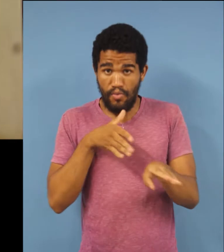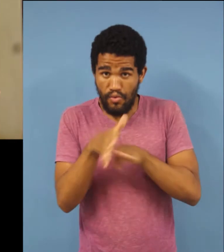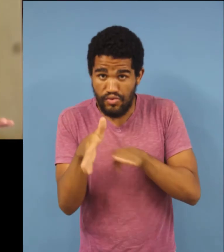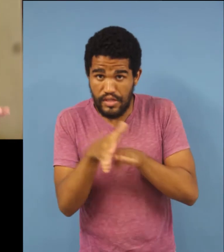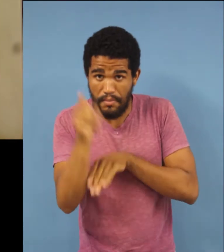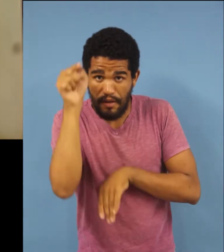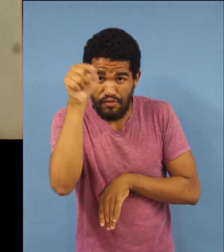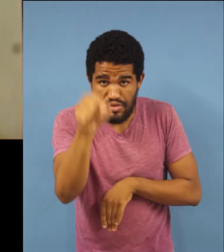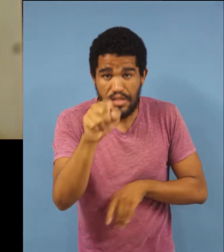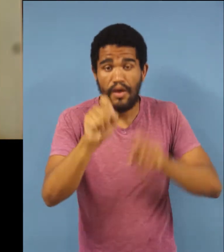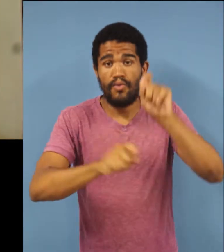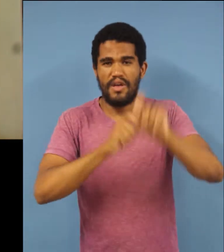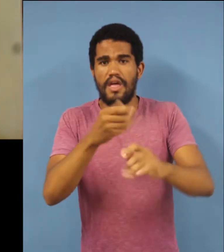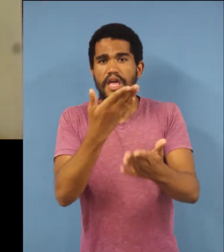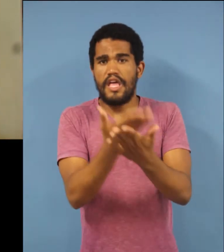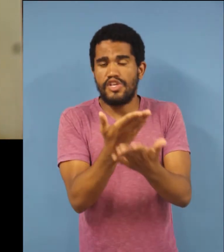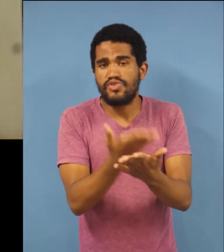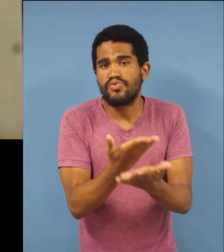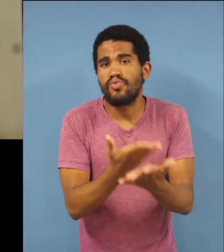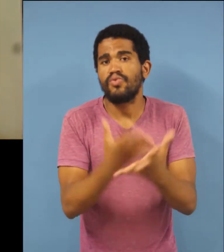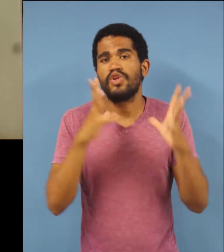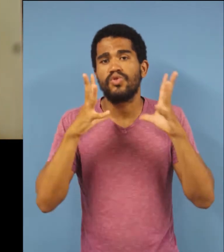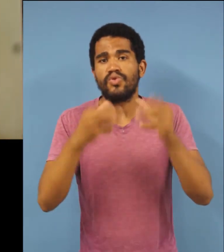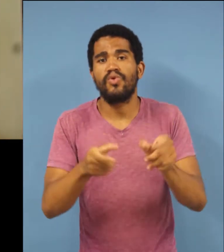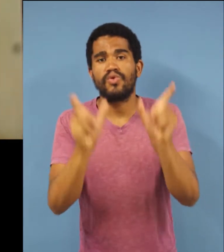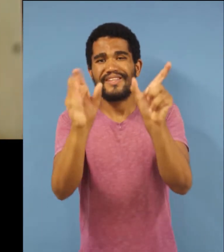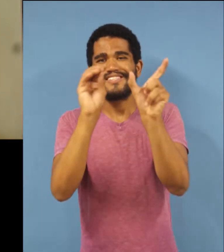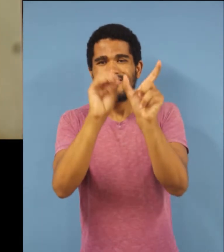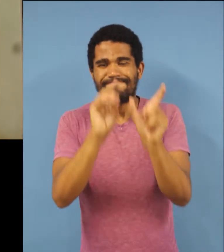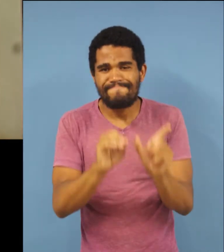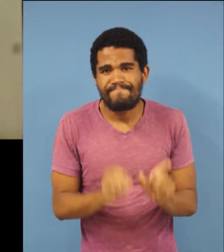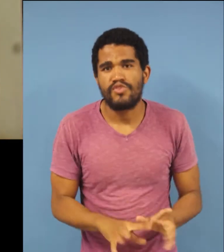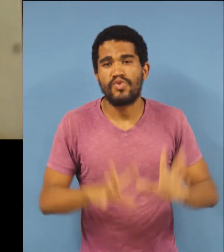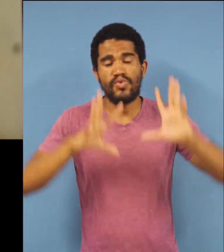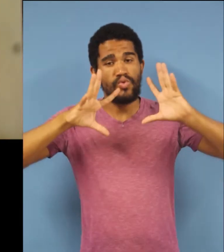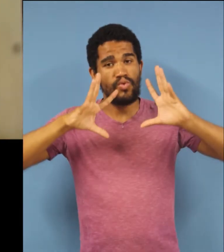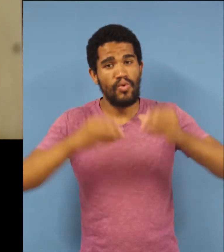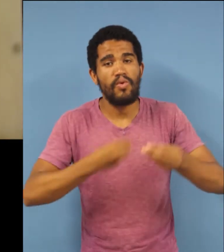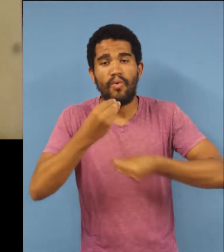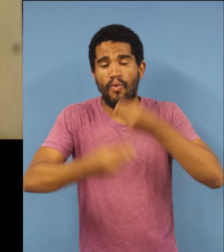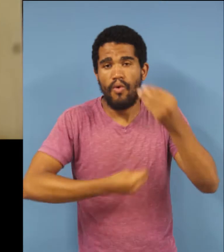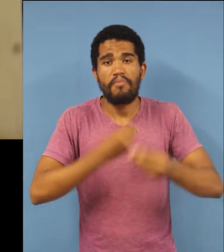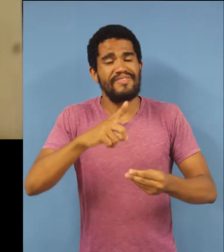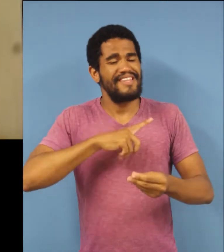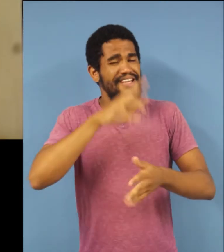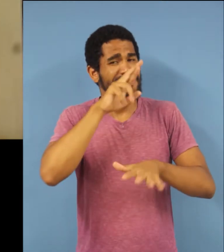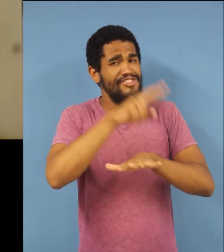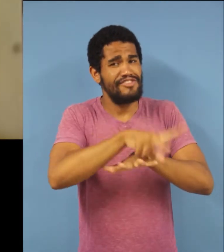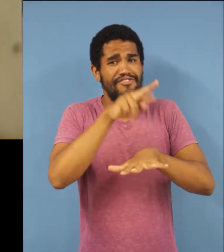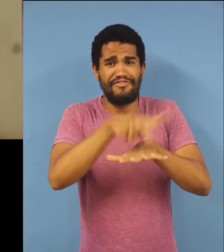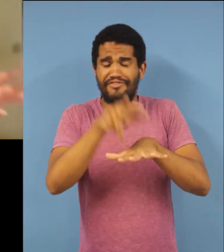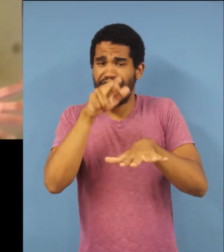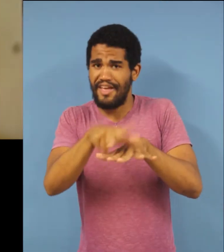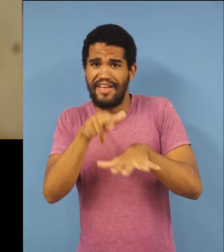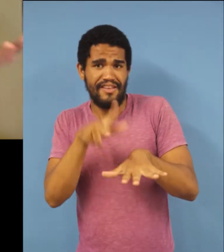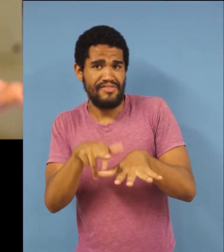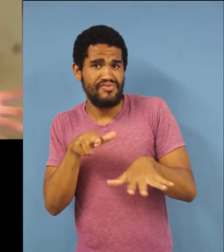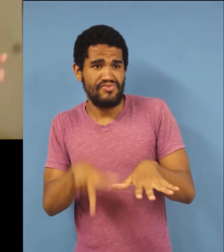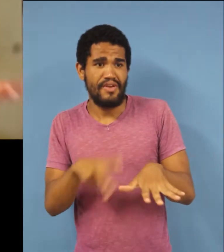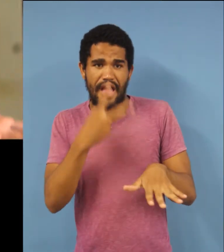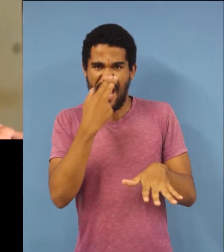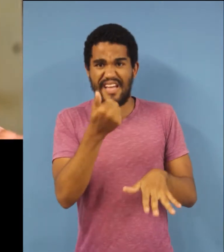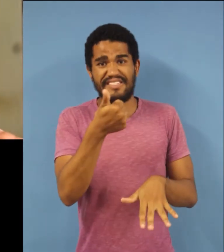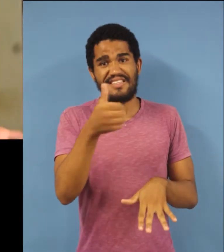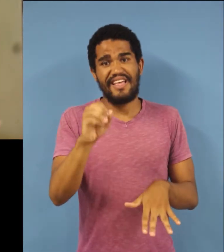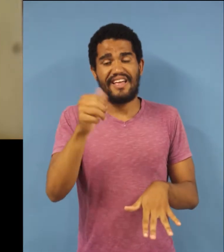mais do que qualquer coisa, é estudar as conjunções novamente, todas as classificações delas, são várias. É um estudo de, sei lá,